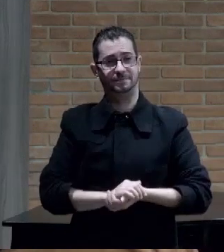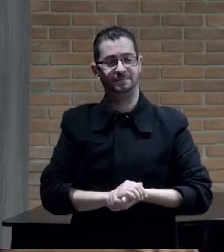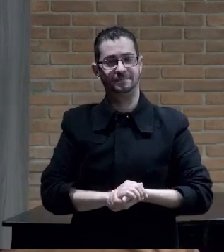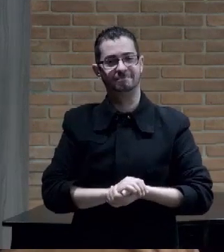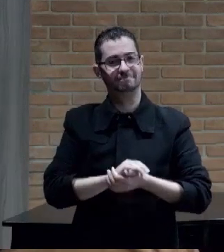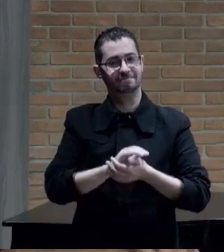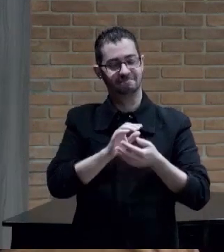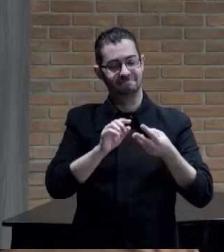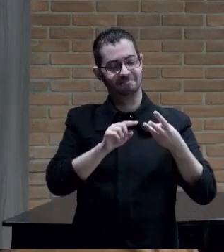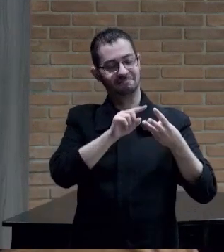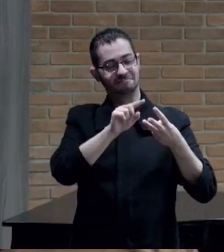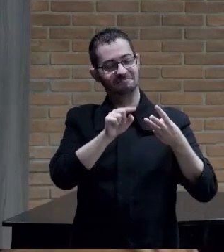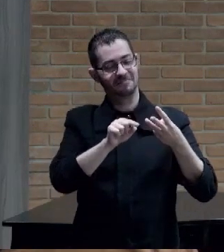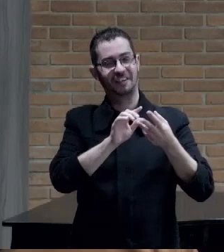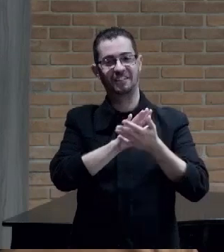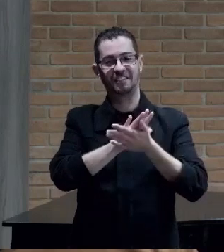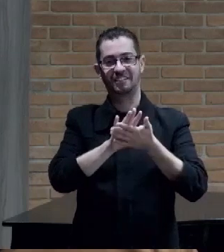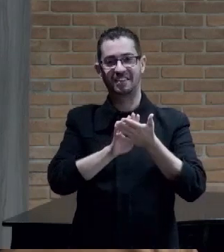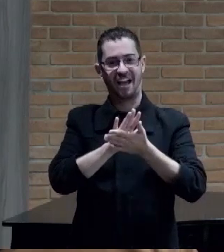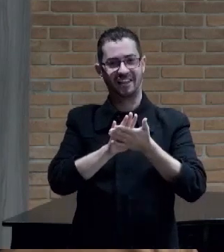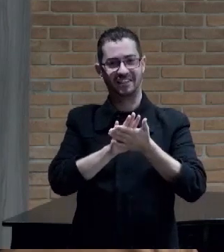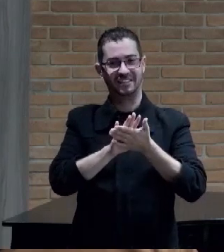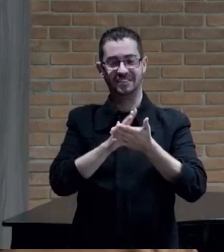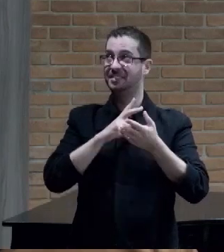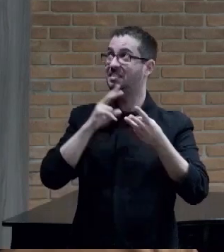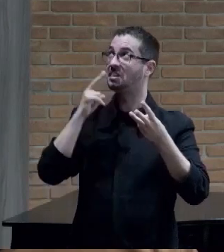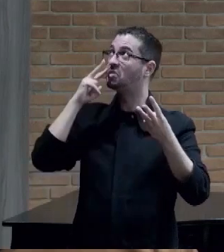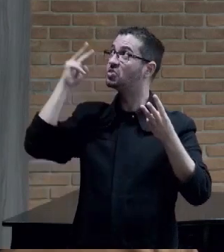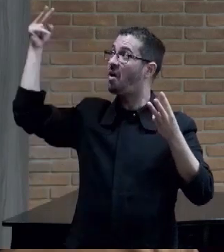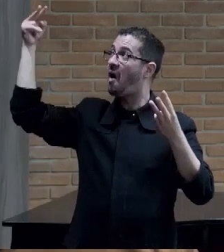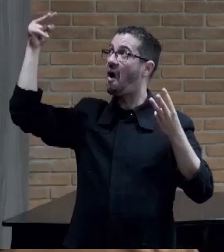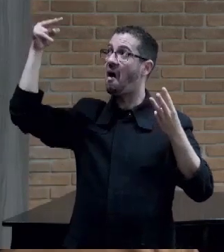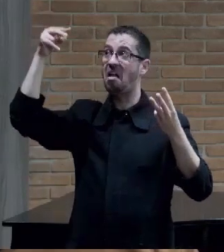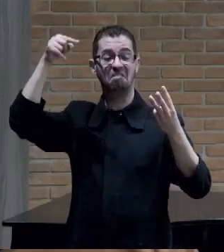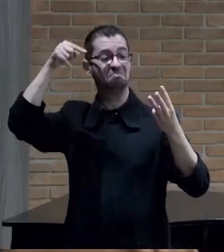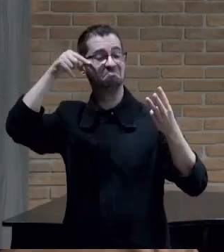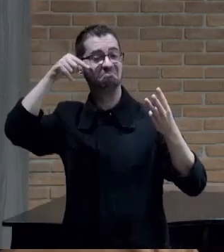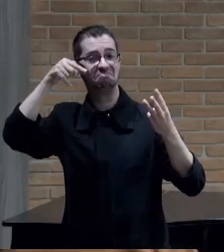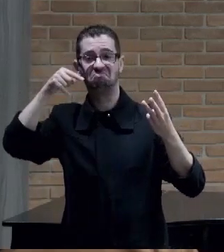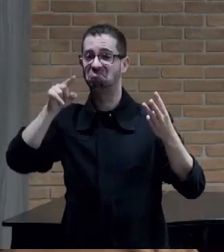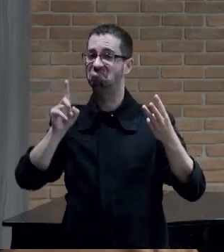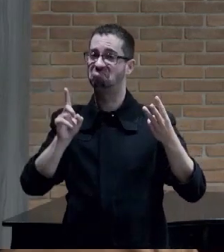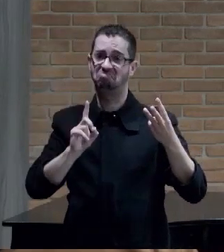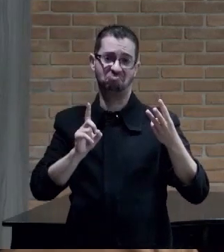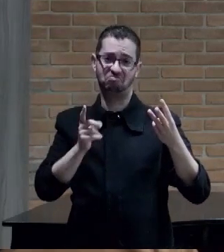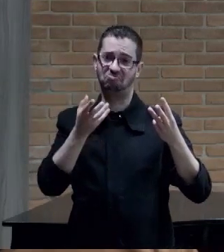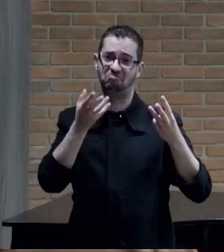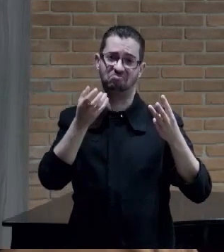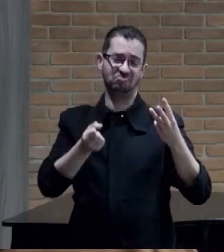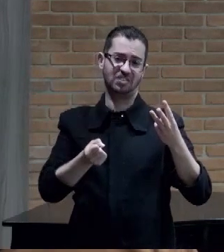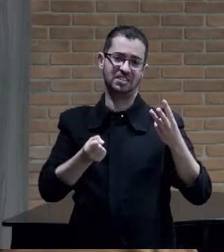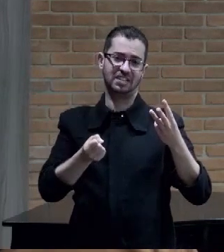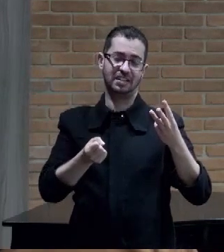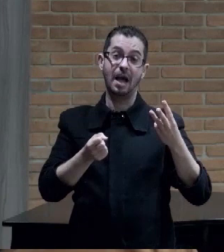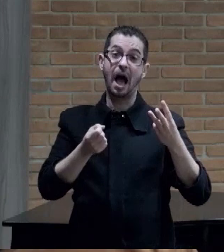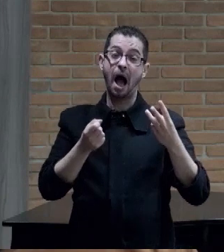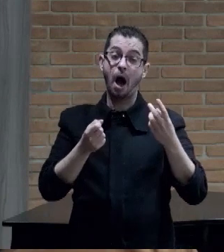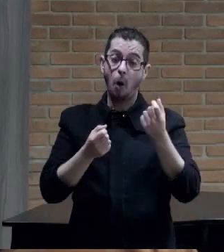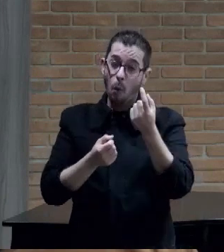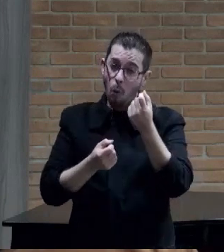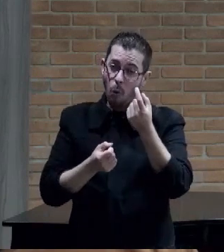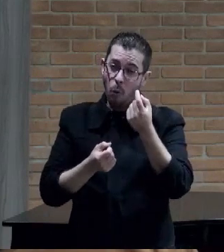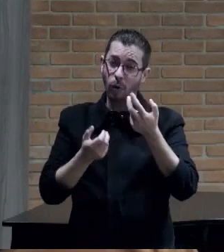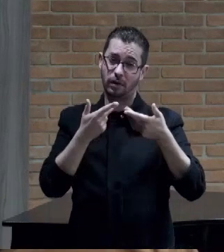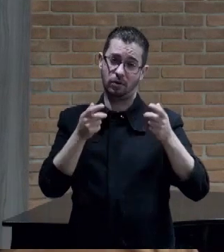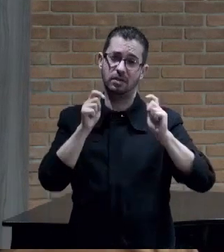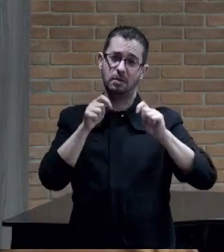nada disso nos torna aceitáveis. A única coisa que nos torna aceitáveis